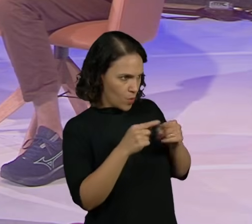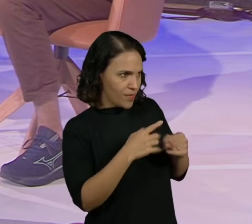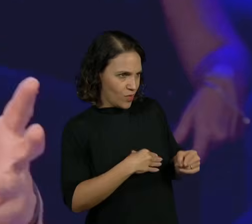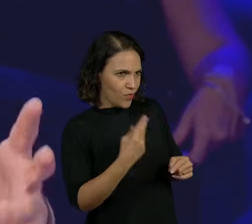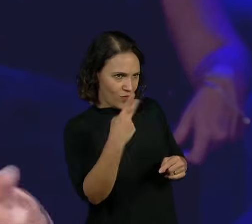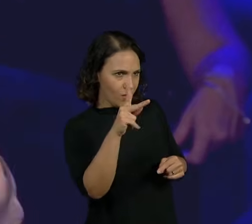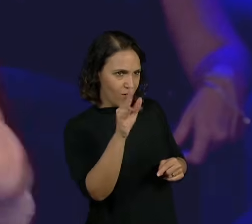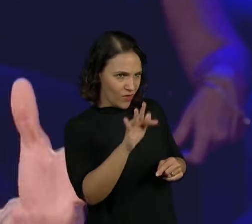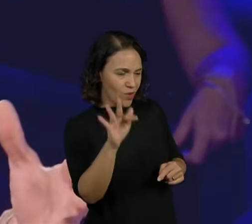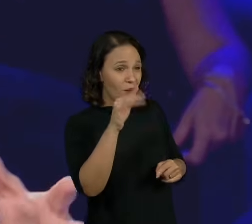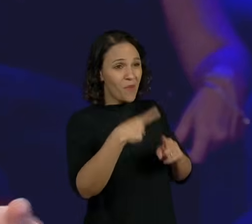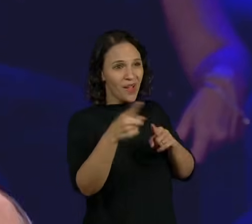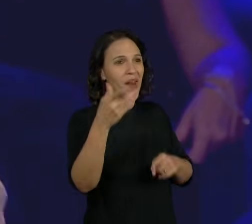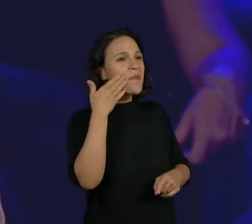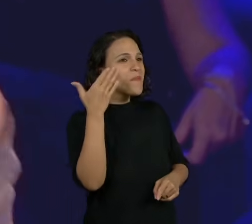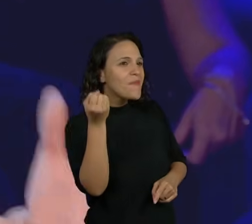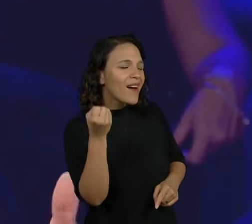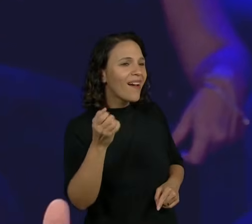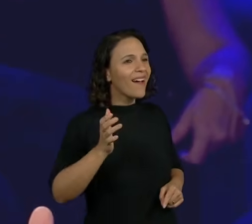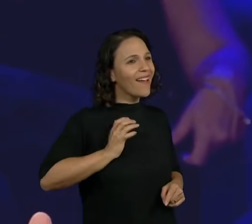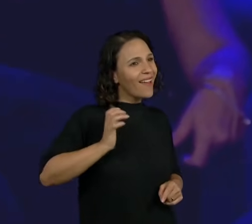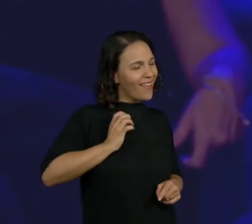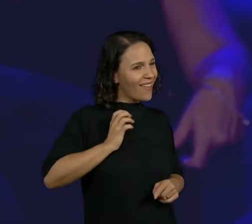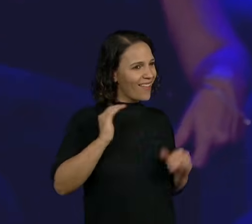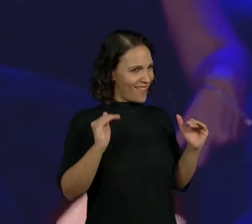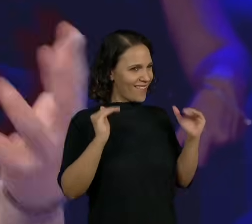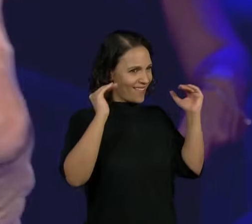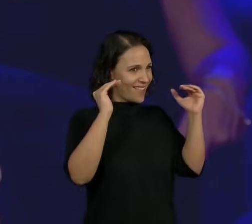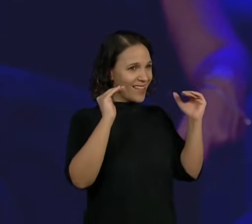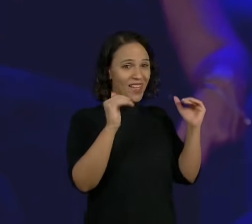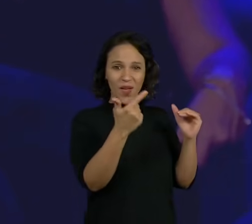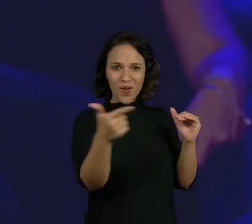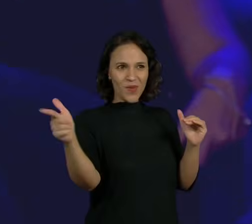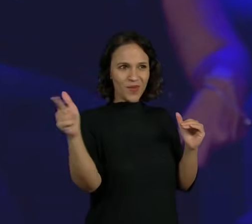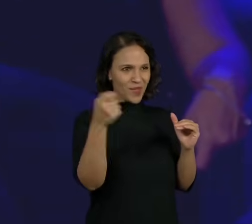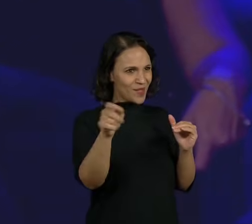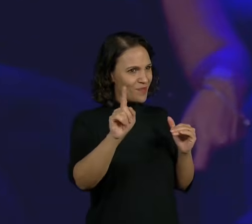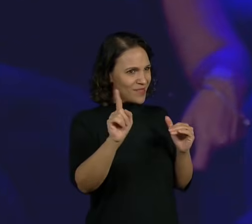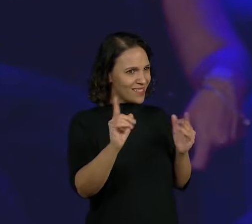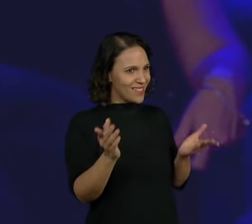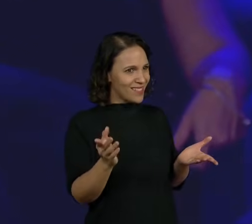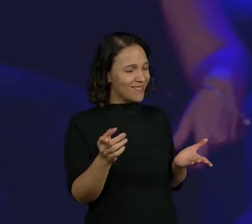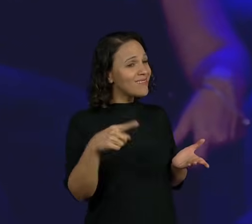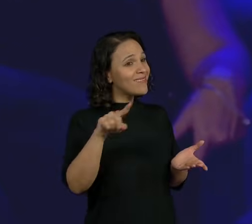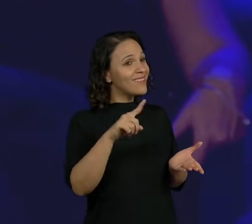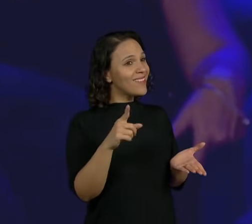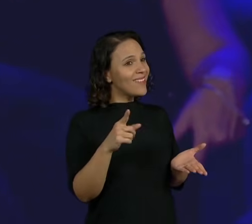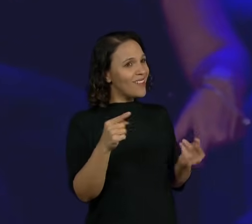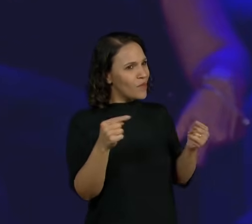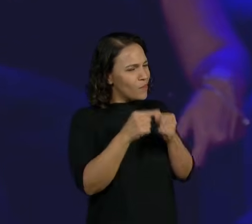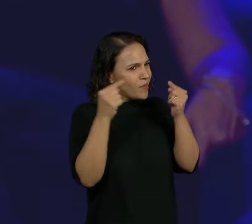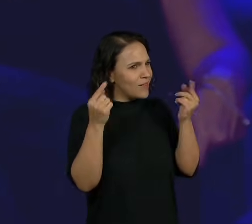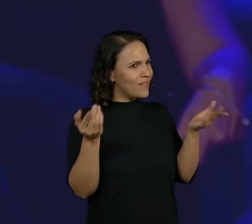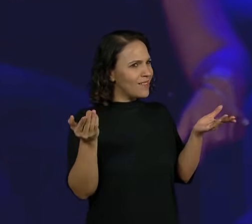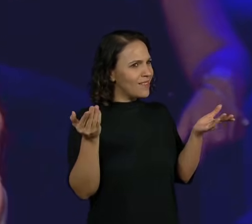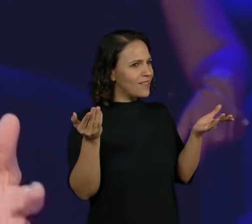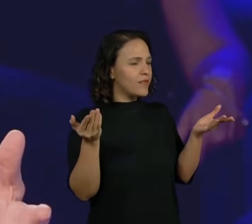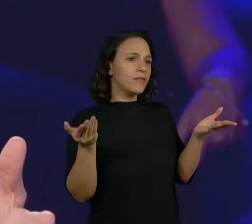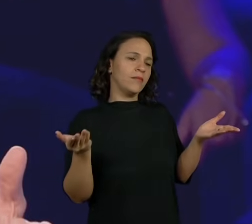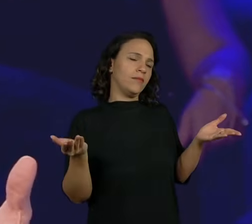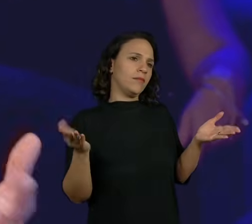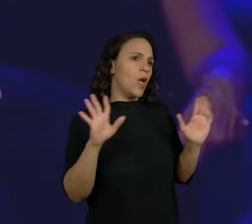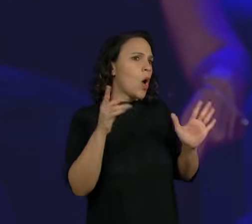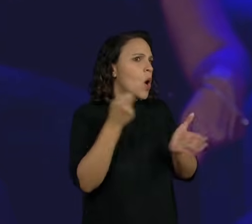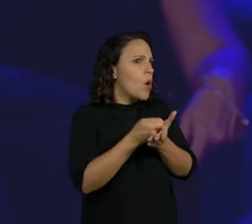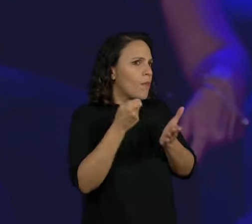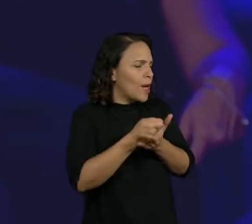isso, branca, rica, de uma família importante e tal. Então, os filhos dela, por alguma razão, nasceram para isso. Claro, não é que todo mundo tem que ir para a